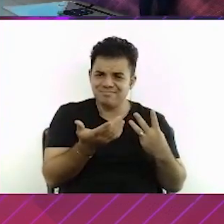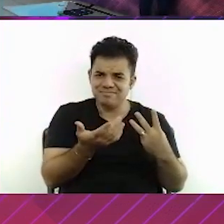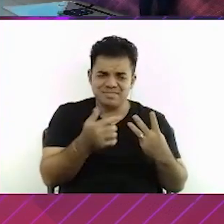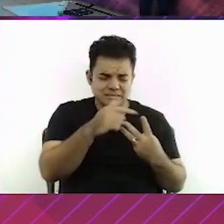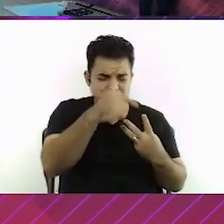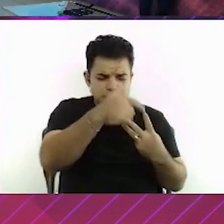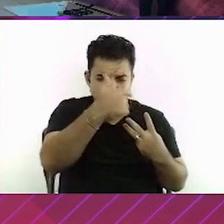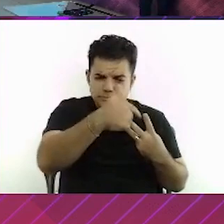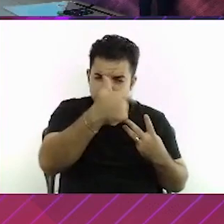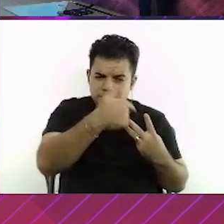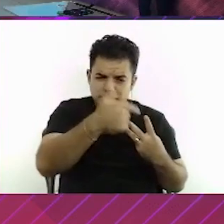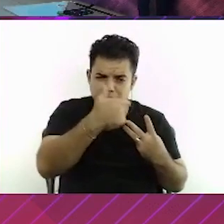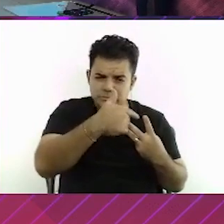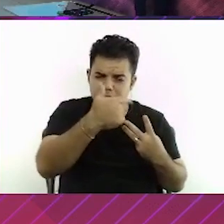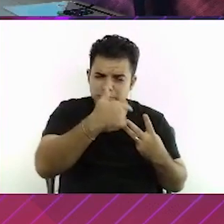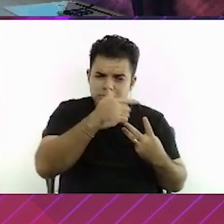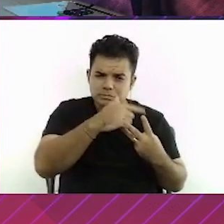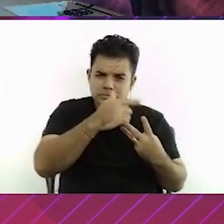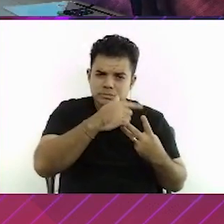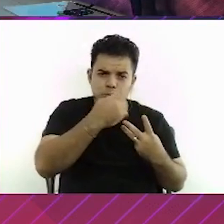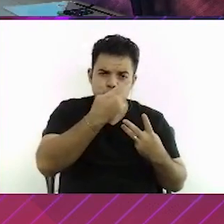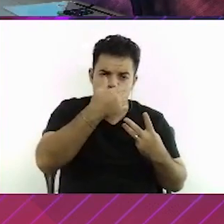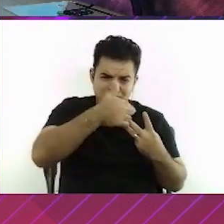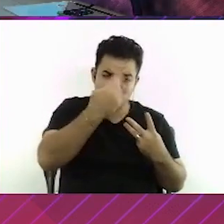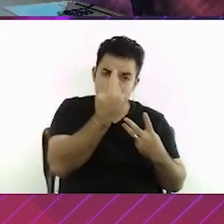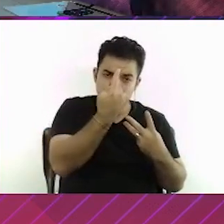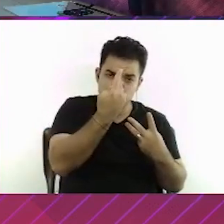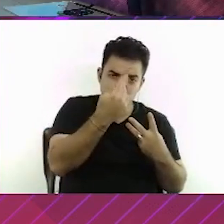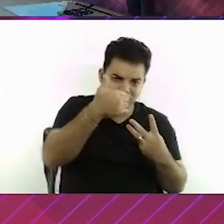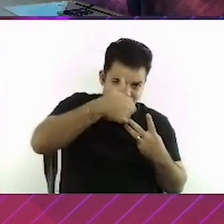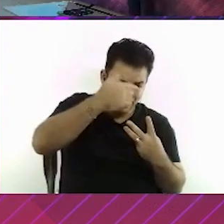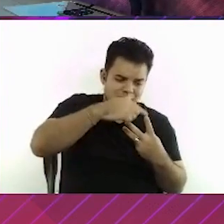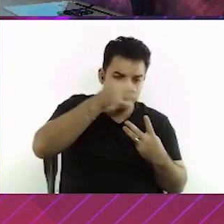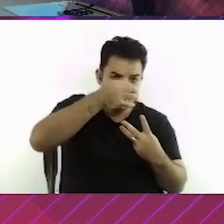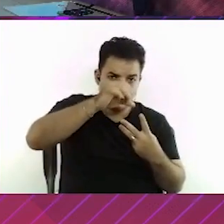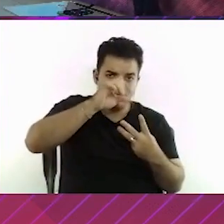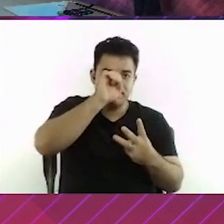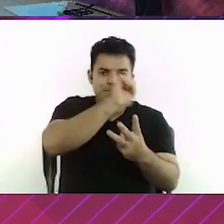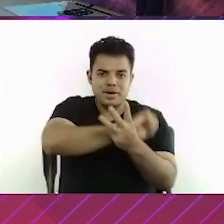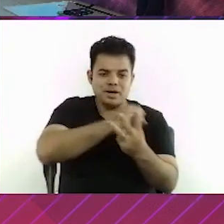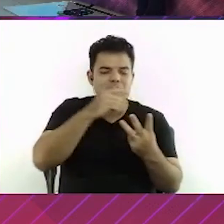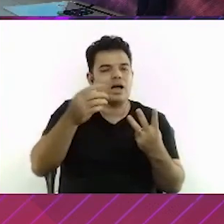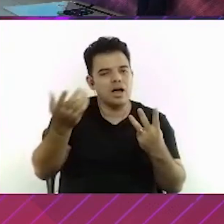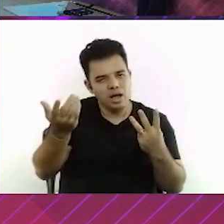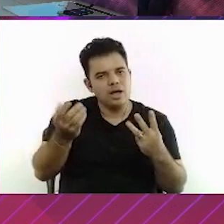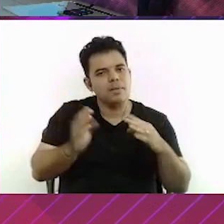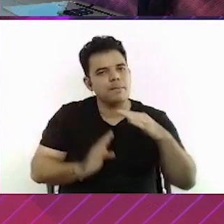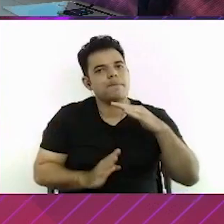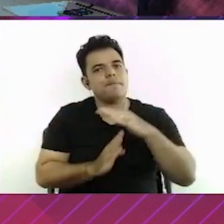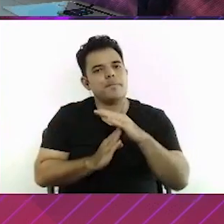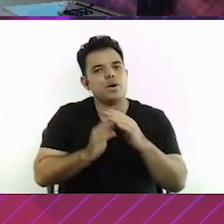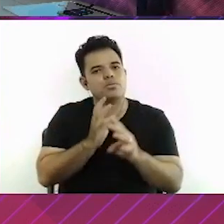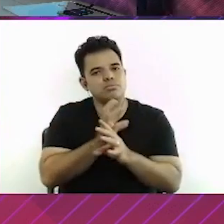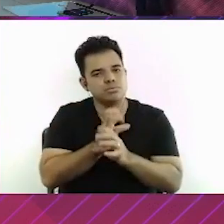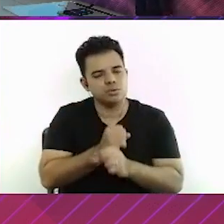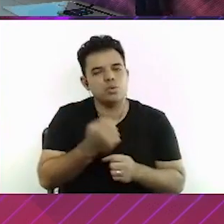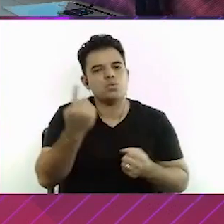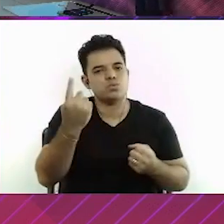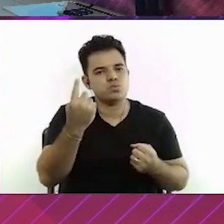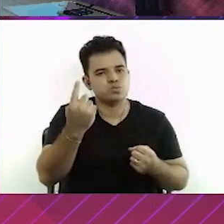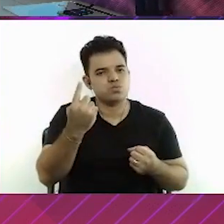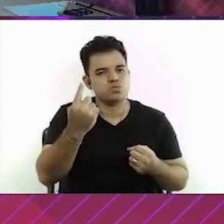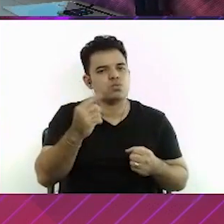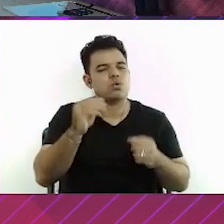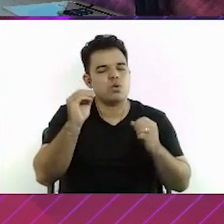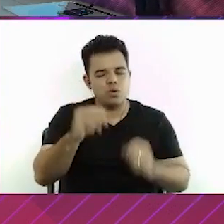e 10 sendo no buffer. É nessa situação que pode ser interessante setar o prefet count como 1, porque cada